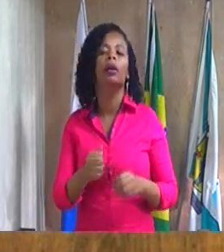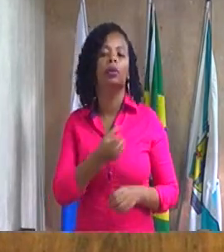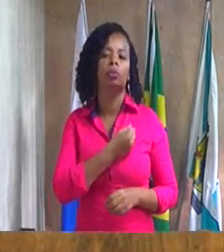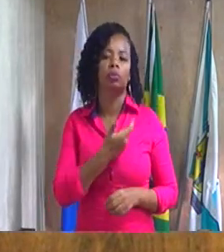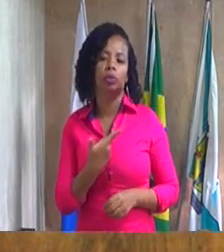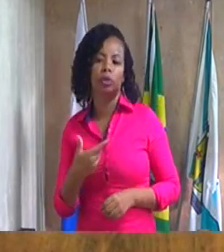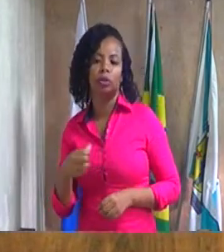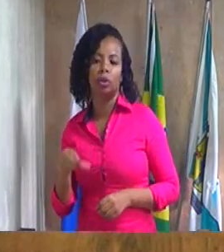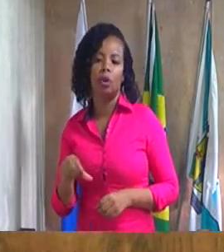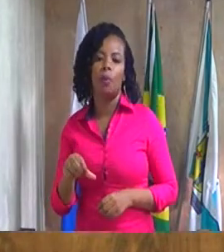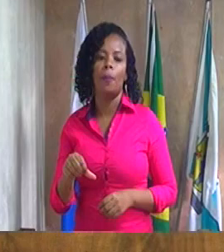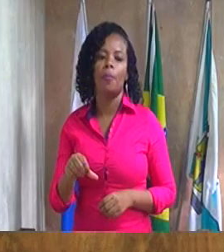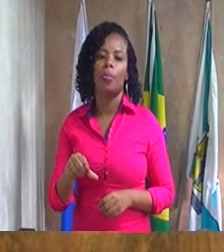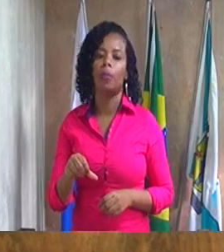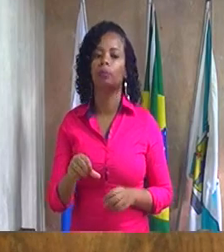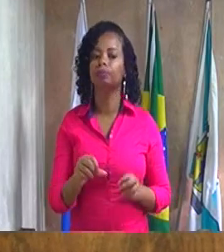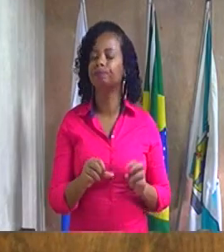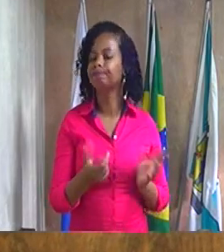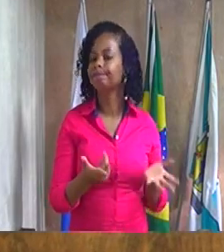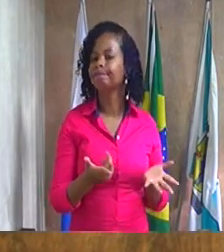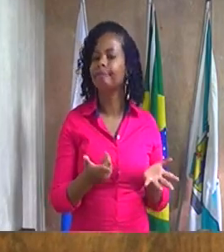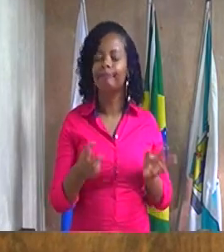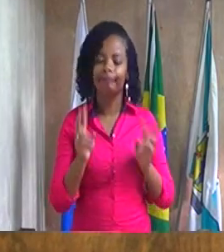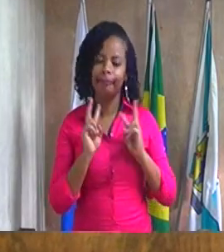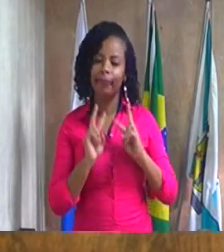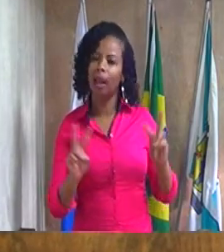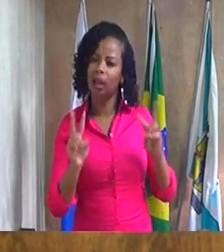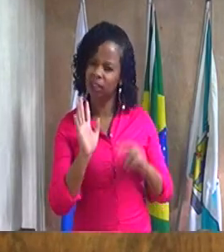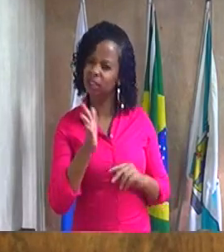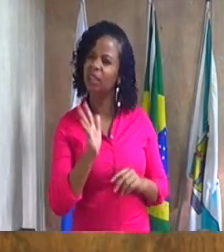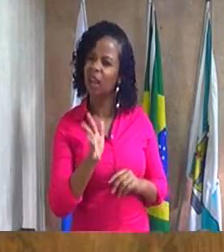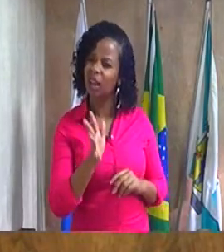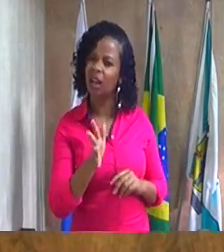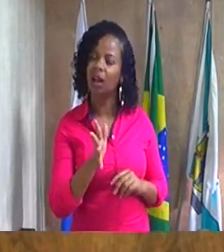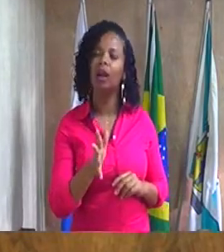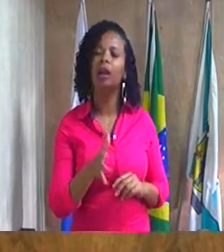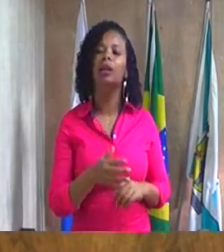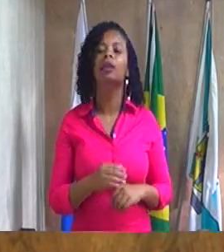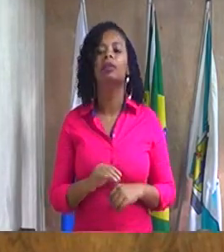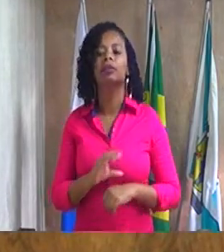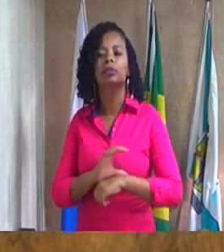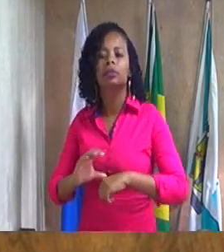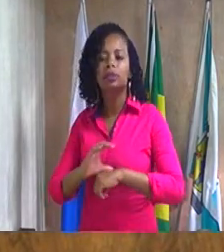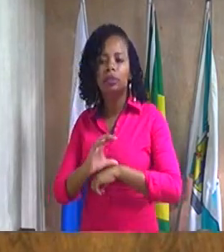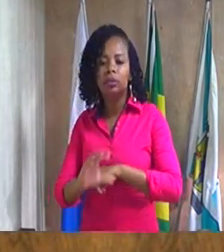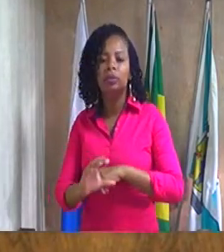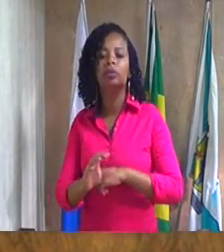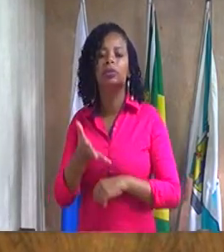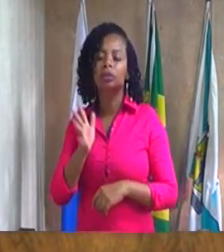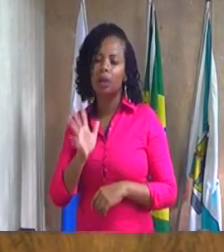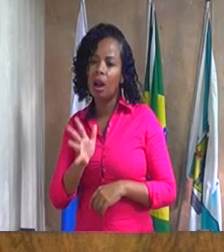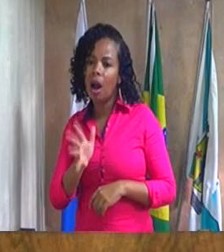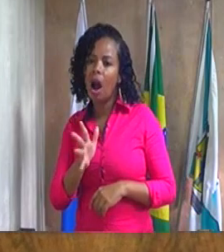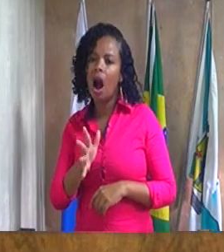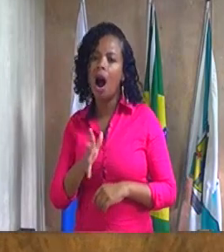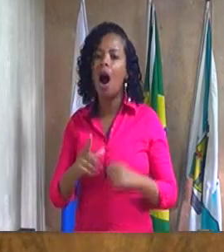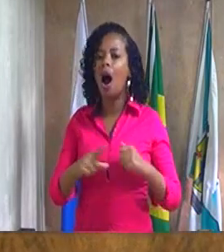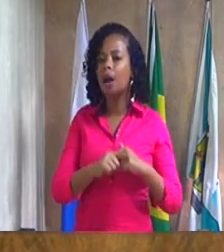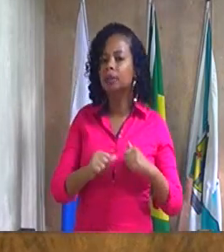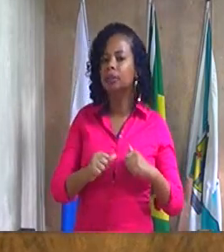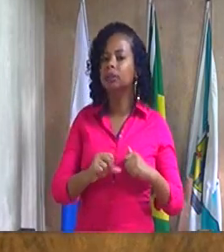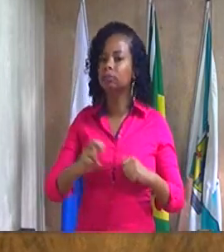vendo que ela já é uma matéria, já é inconstitucional, conforme diz aqui o artigo